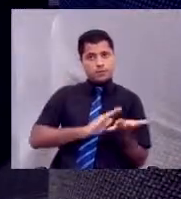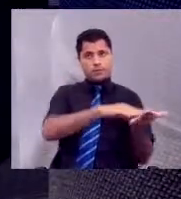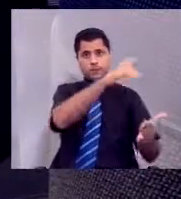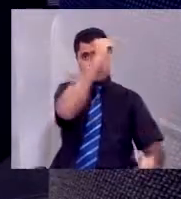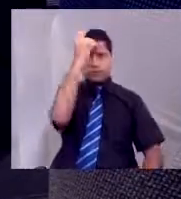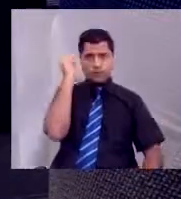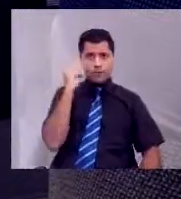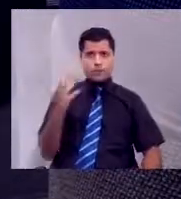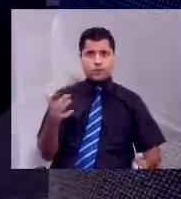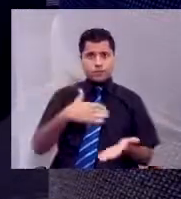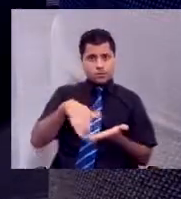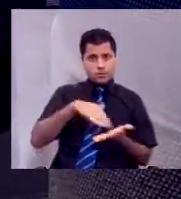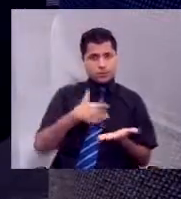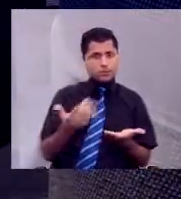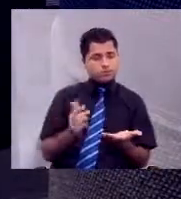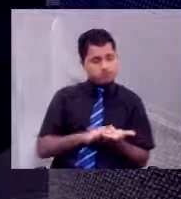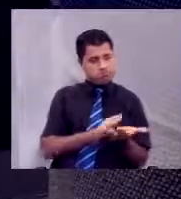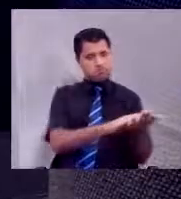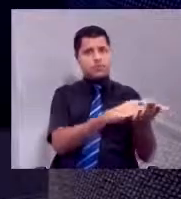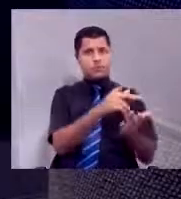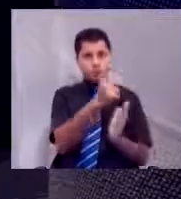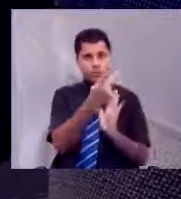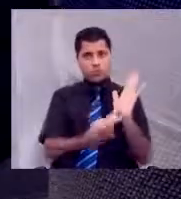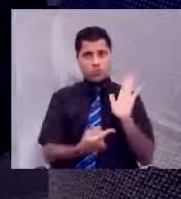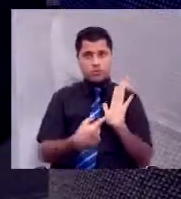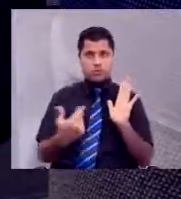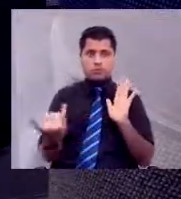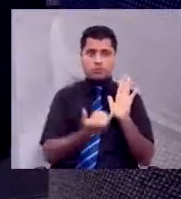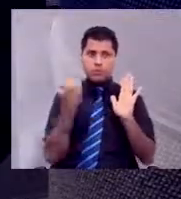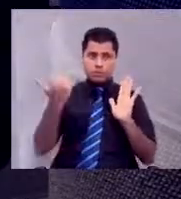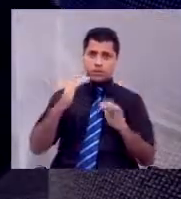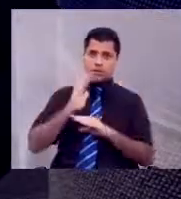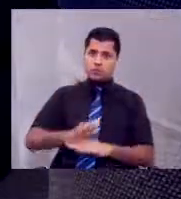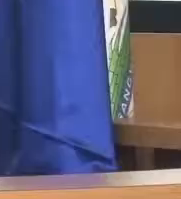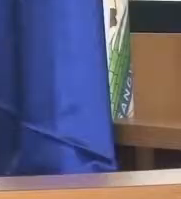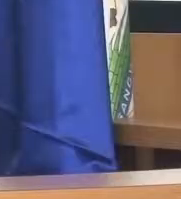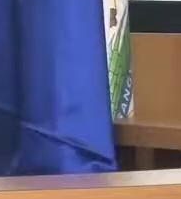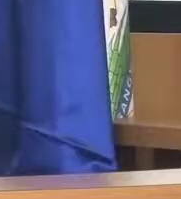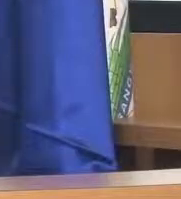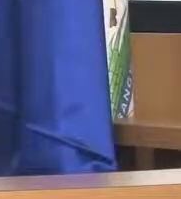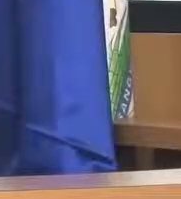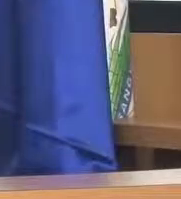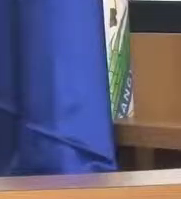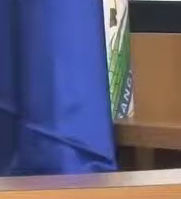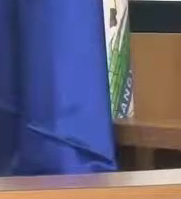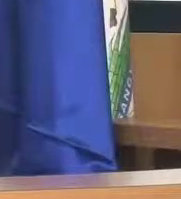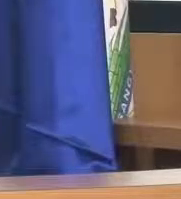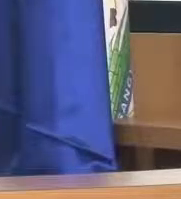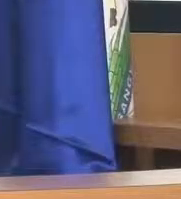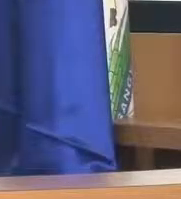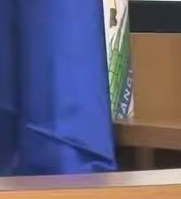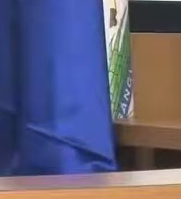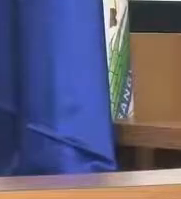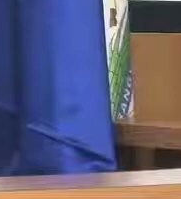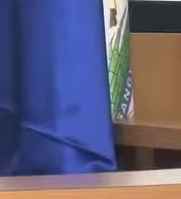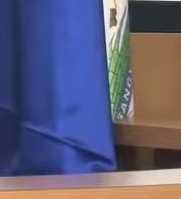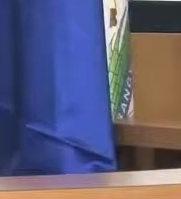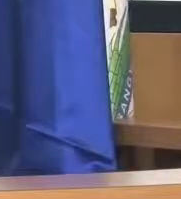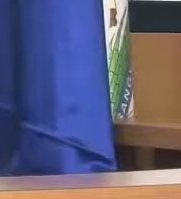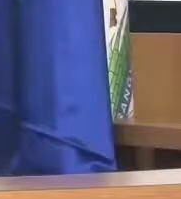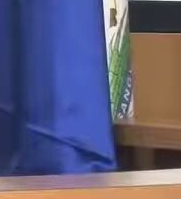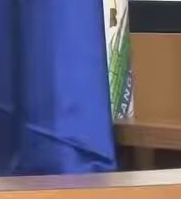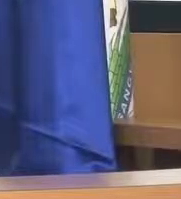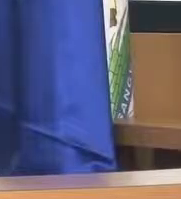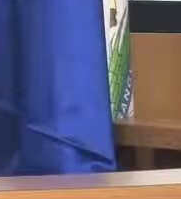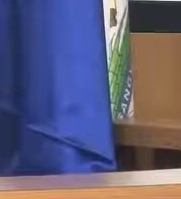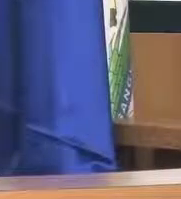secretário Cássio Germán por esse importante projeto para estar incentivando os médicos a vir para a nossa cidade. Todos os 7 itens do grande expediente